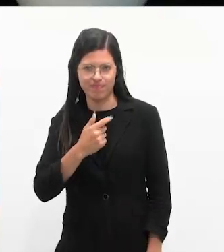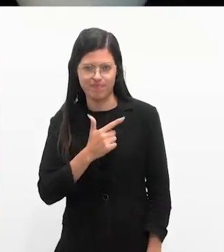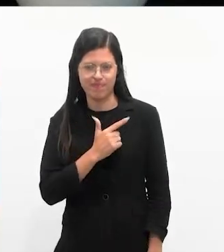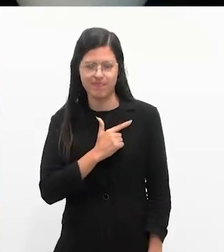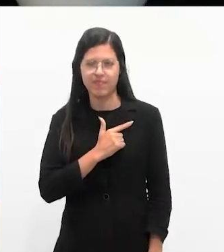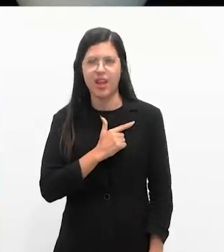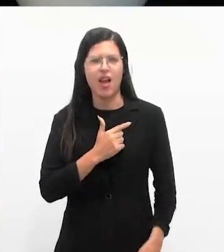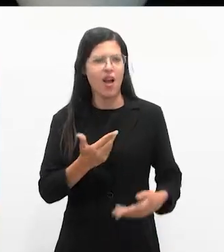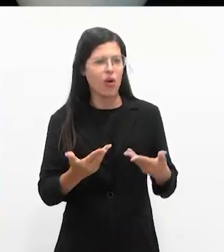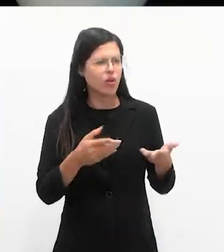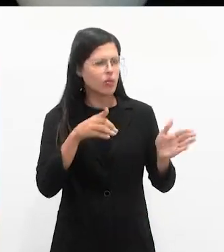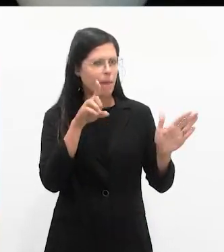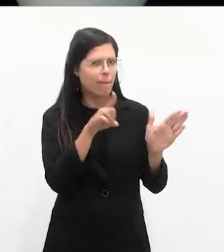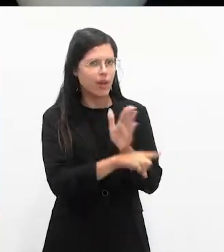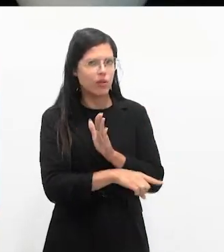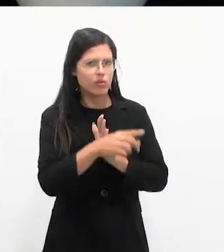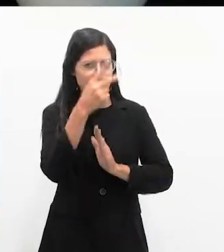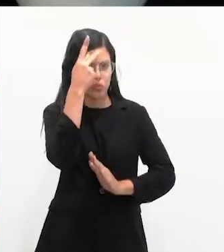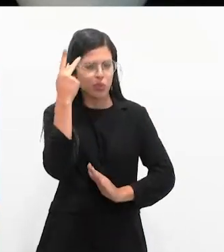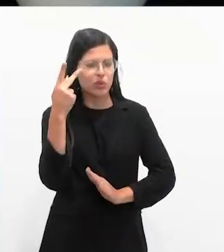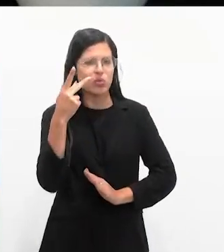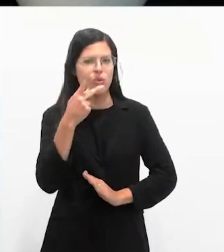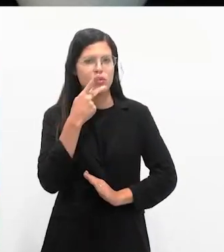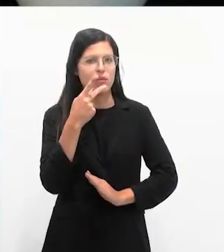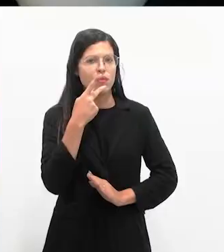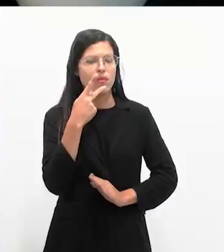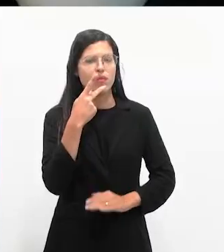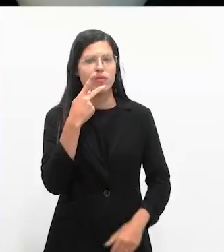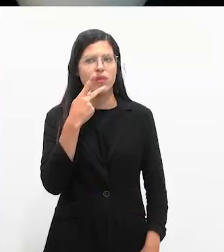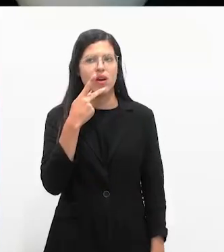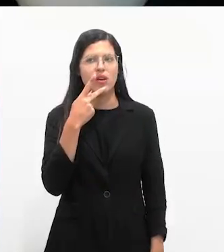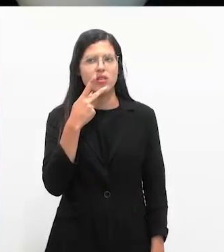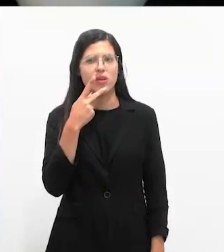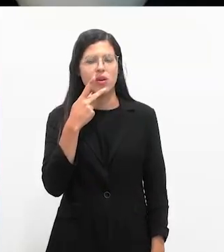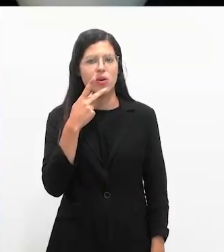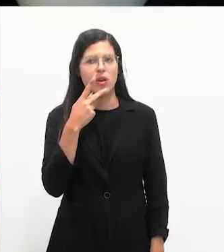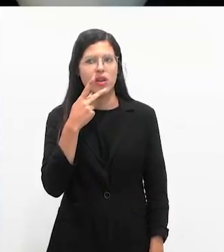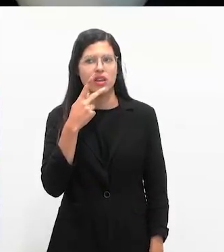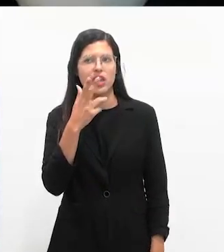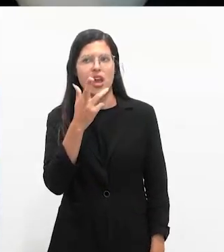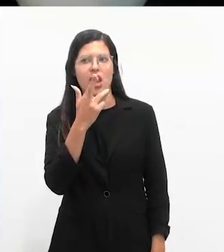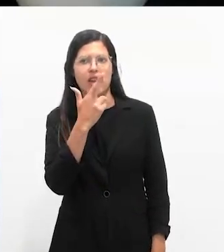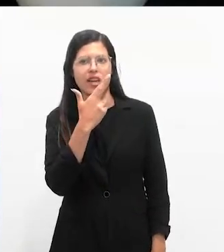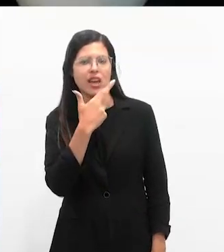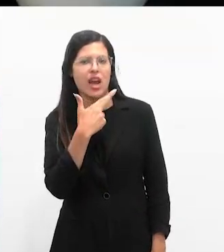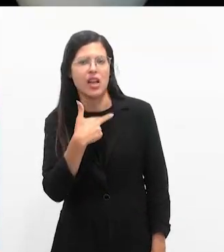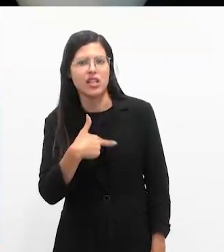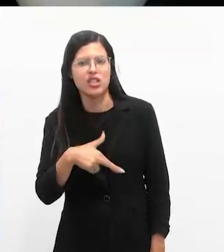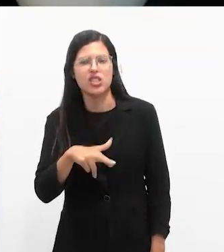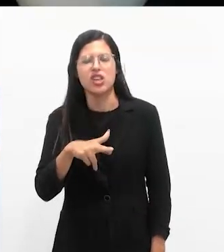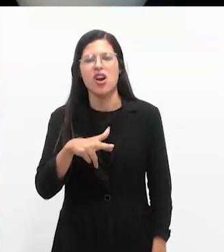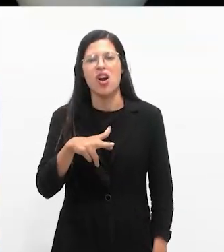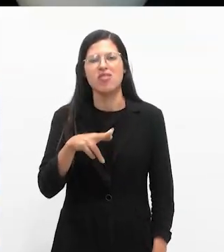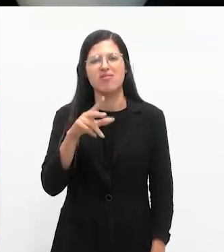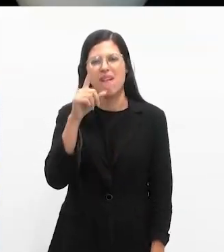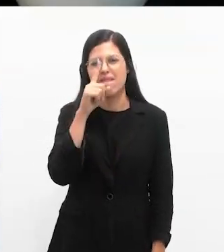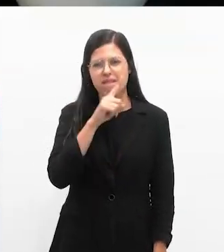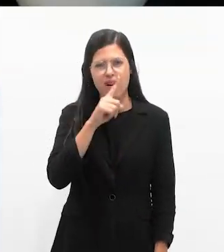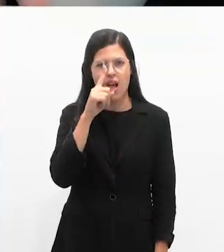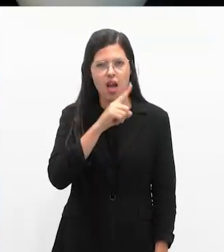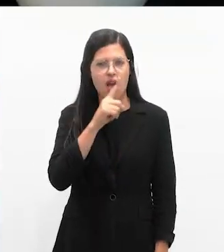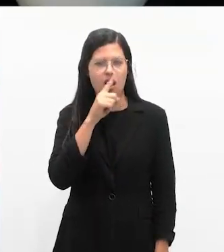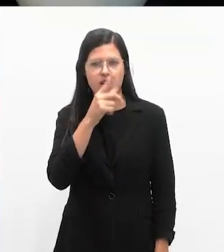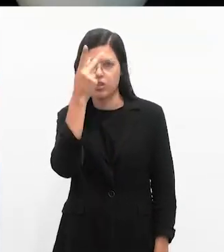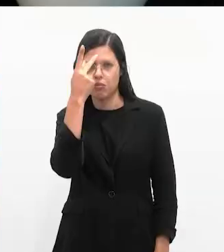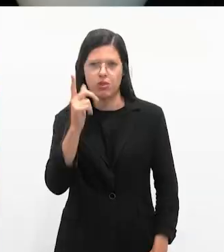uma pergunta. As pessoas sempre têm mania de dizer que é só aquela religião está enfraquecendo, tem pouca gente, que as